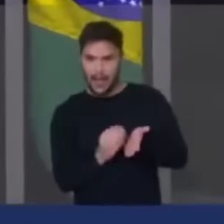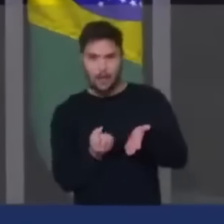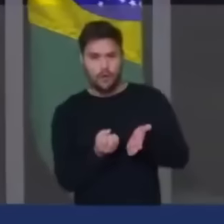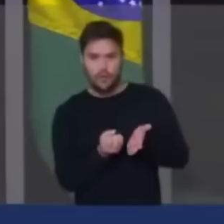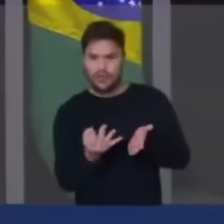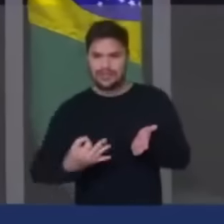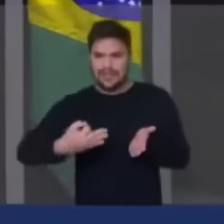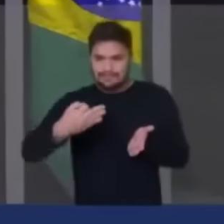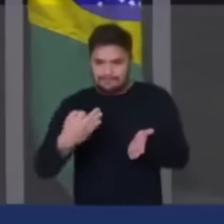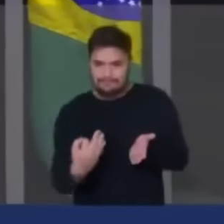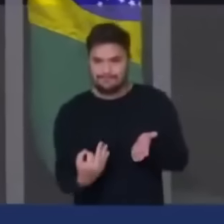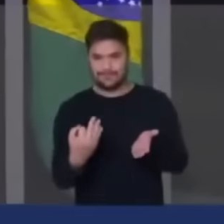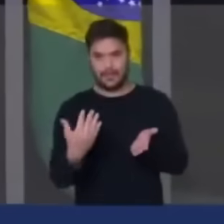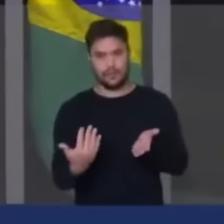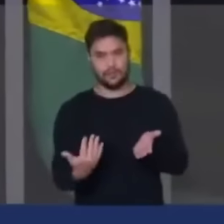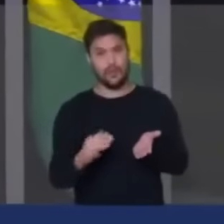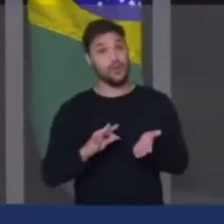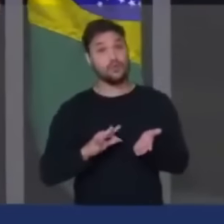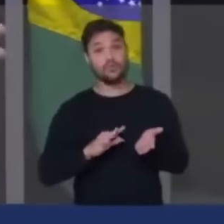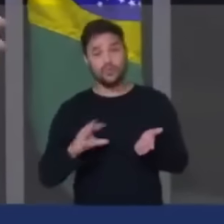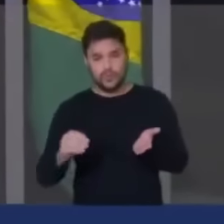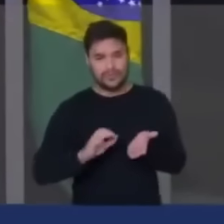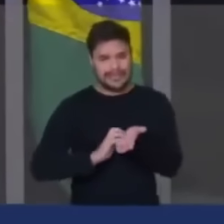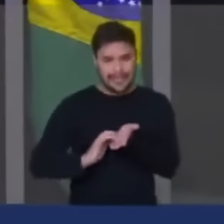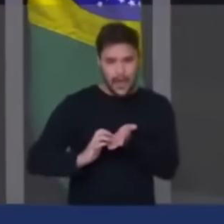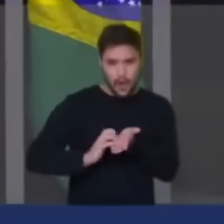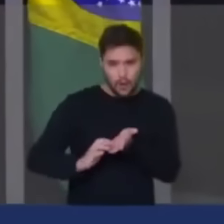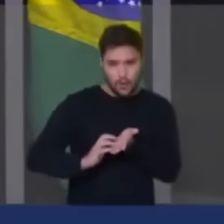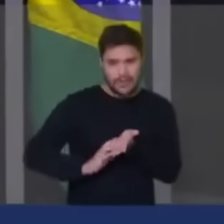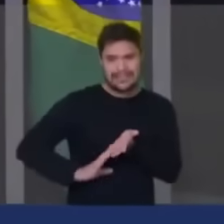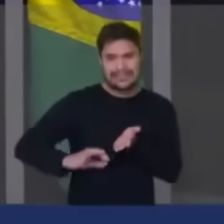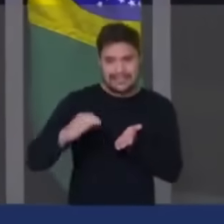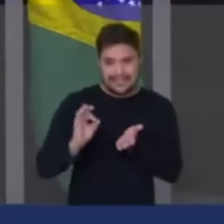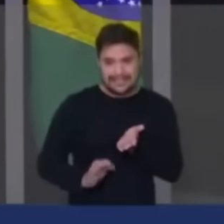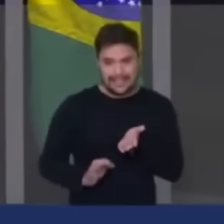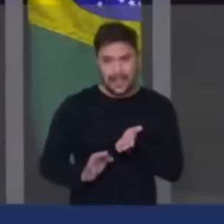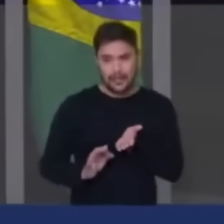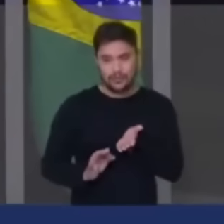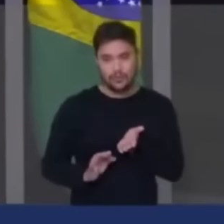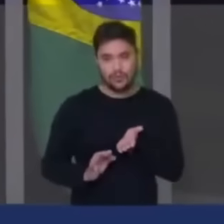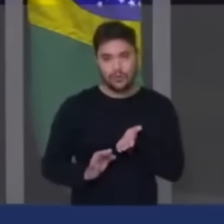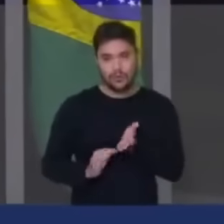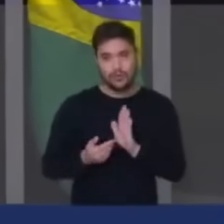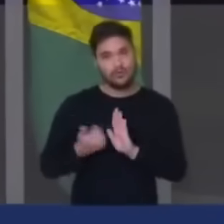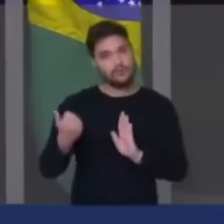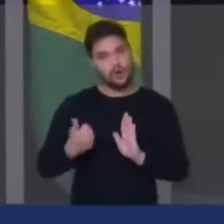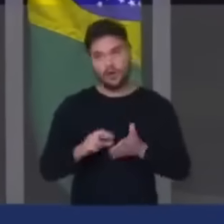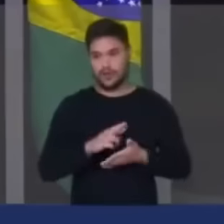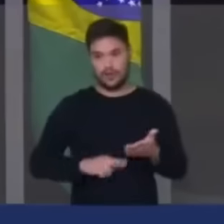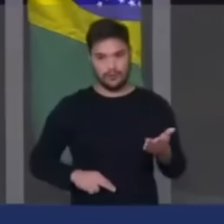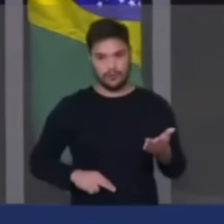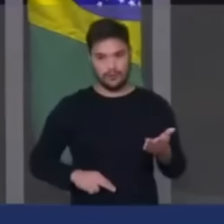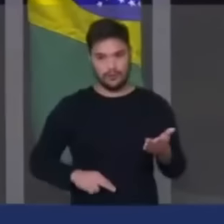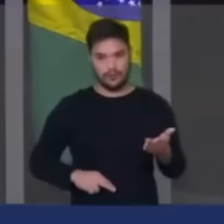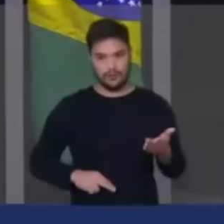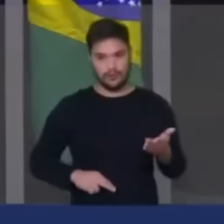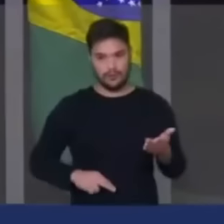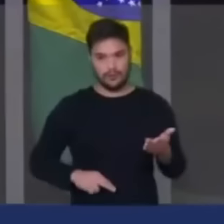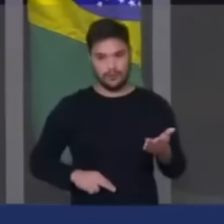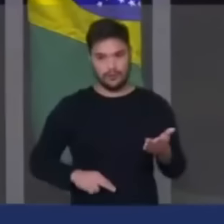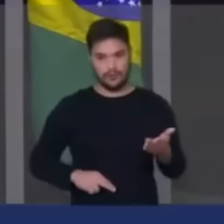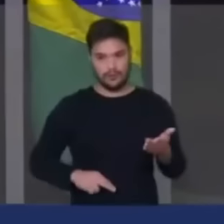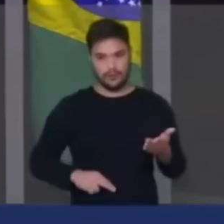fosse estimado estivesse fora do texto do nosso relatório, para que